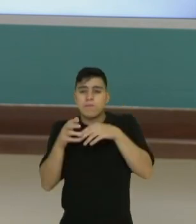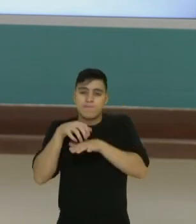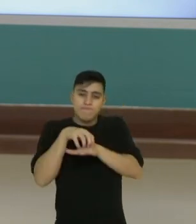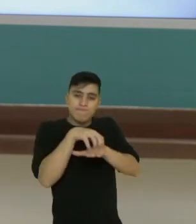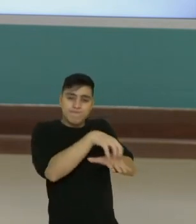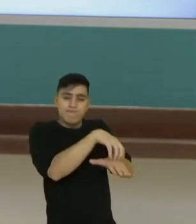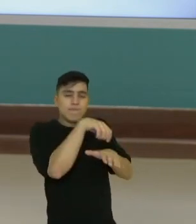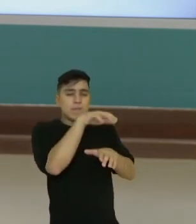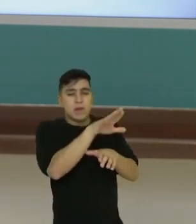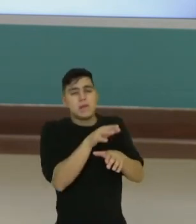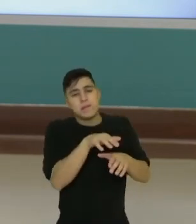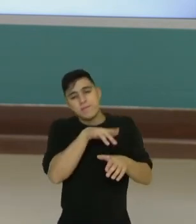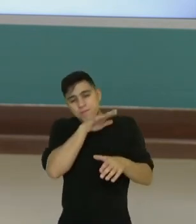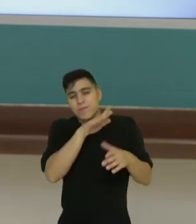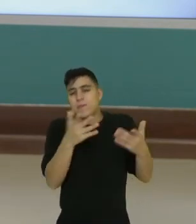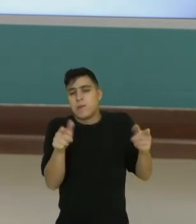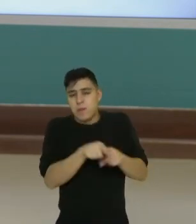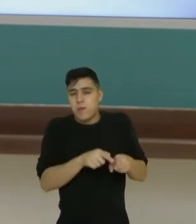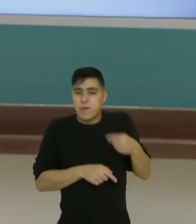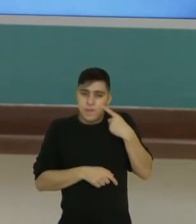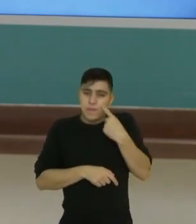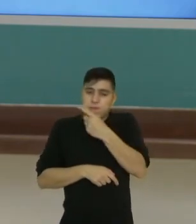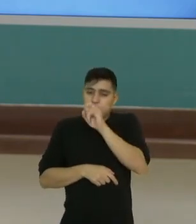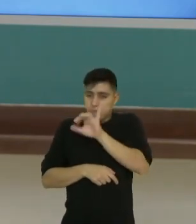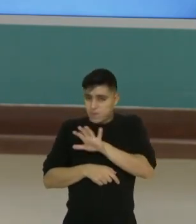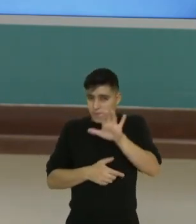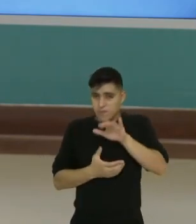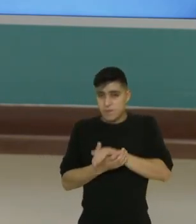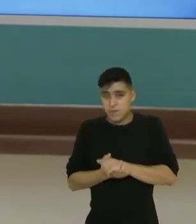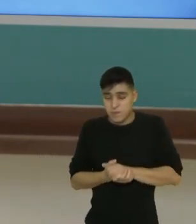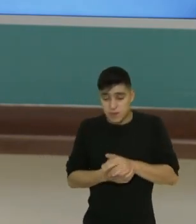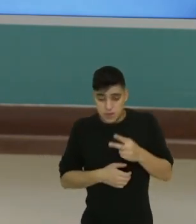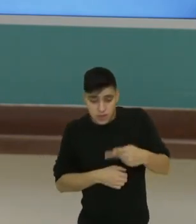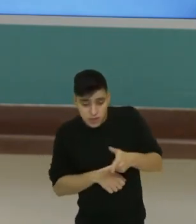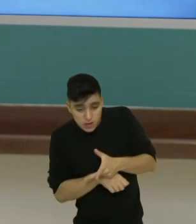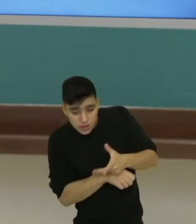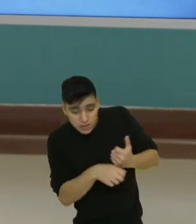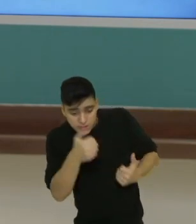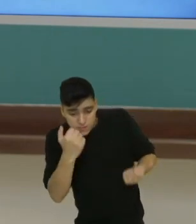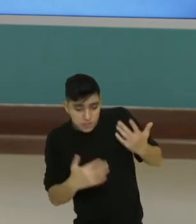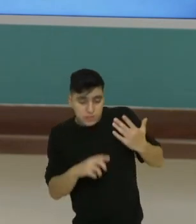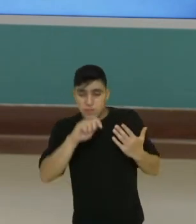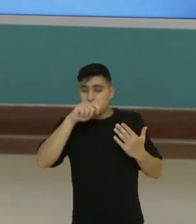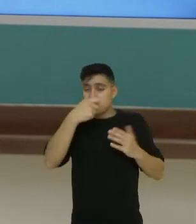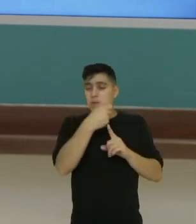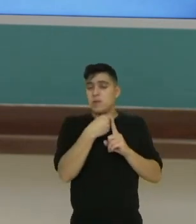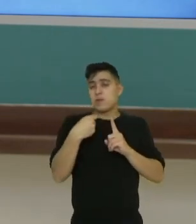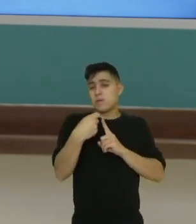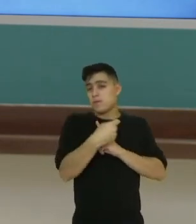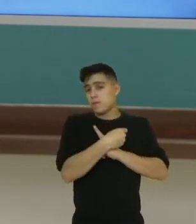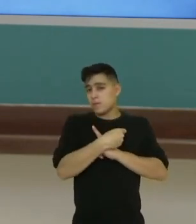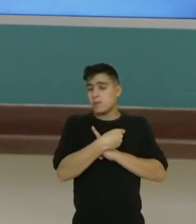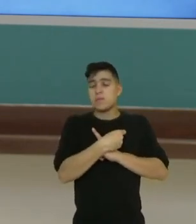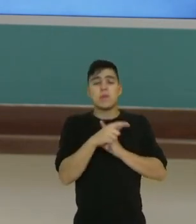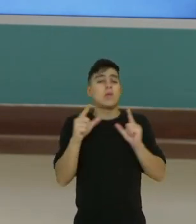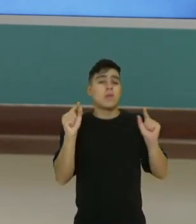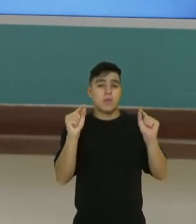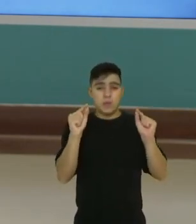mais precário, como a gente percebe nessa imagem. Nesse vídeo falamos então sobre a sociedade,